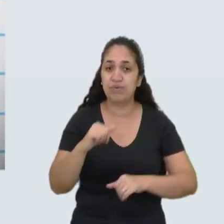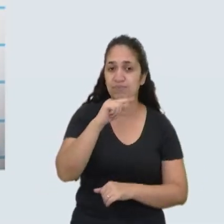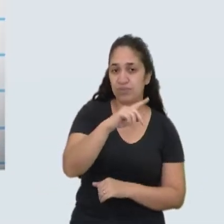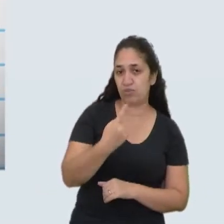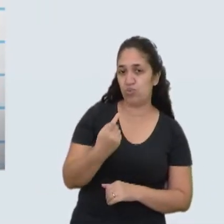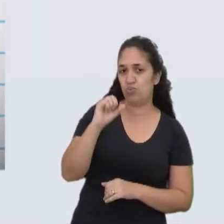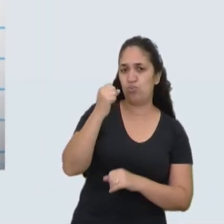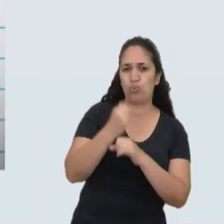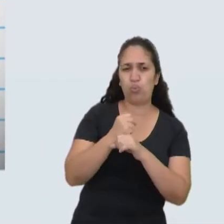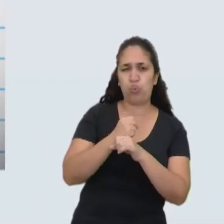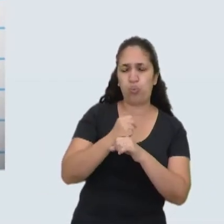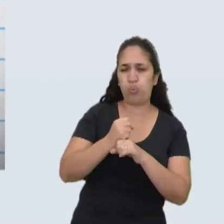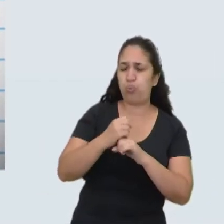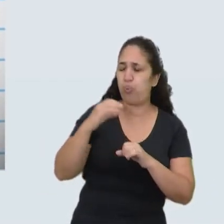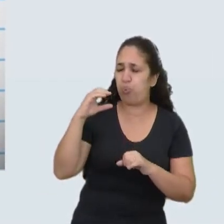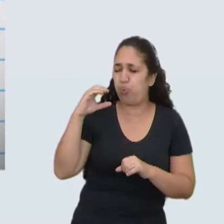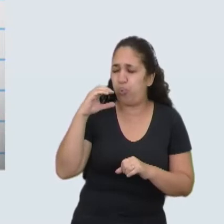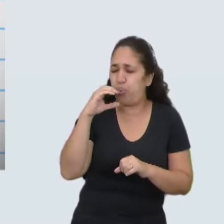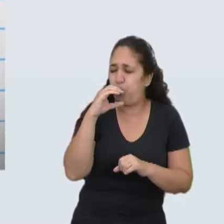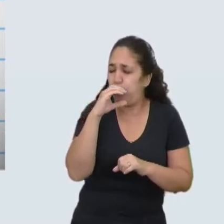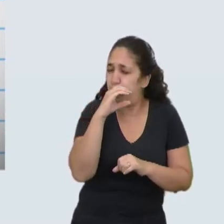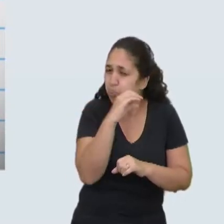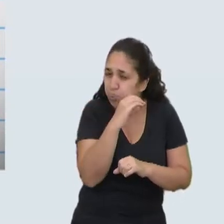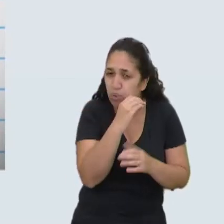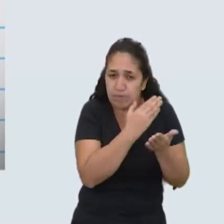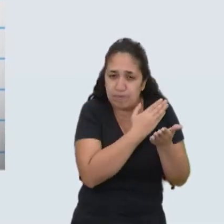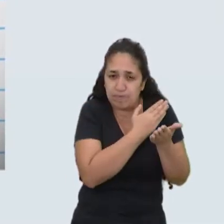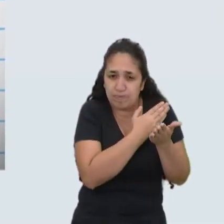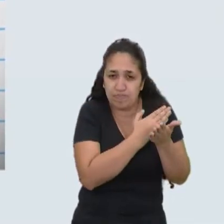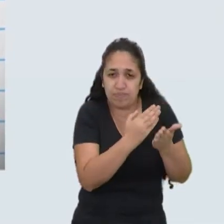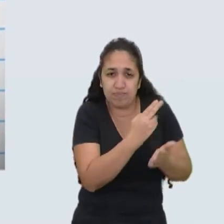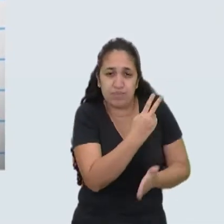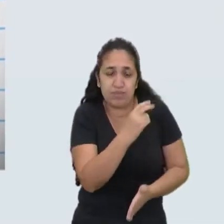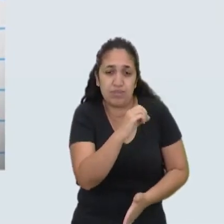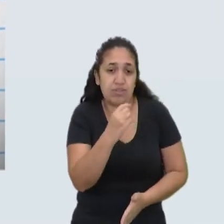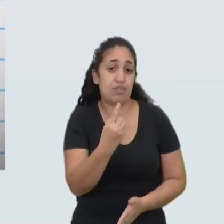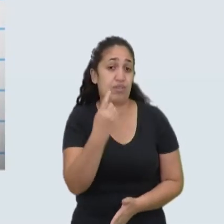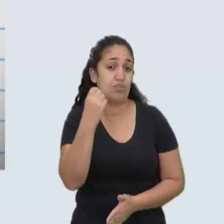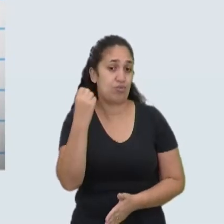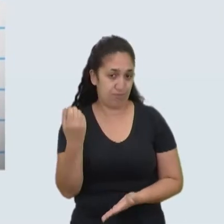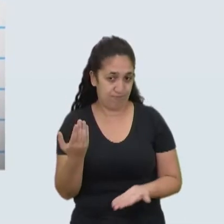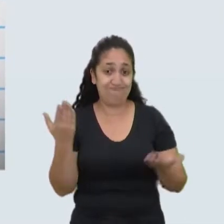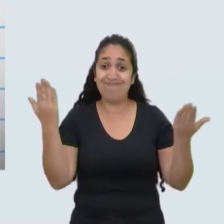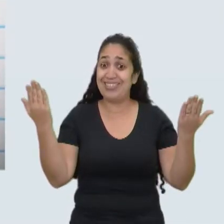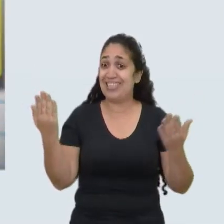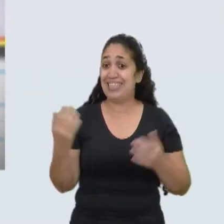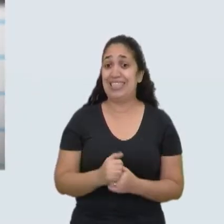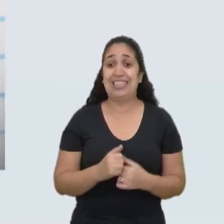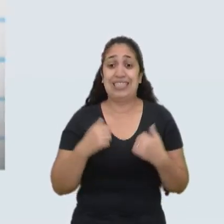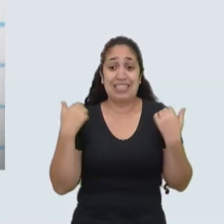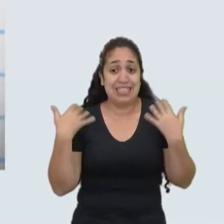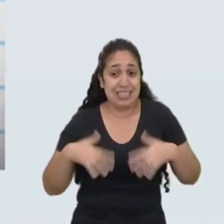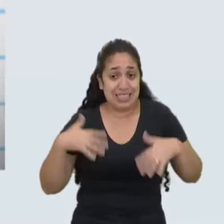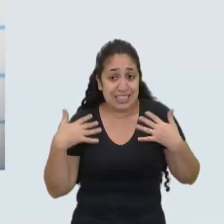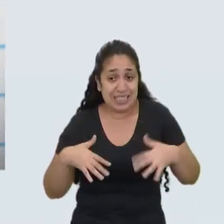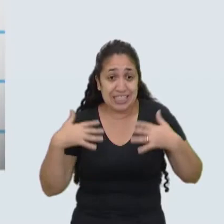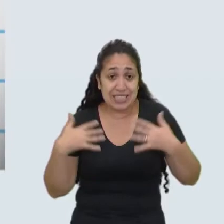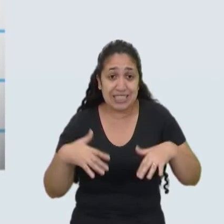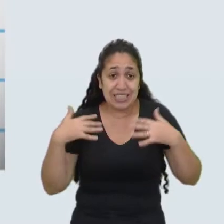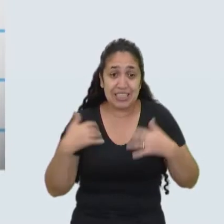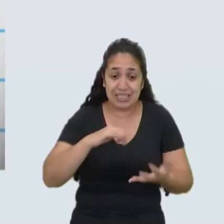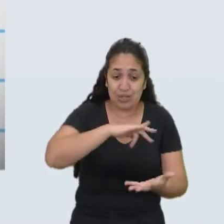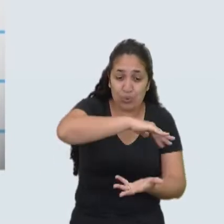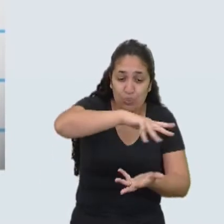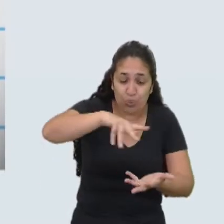já registrados tenham acontecido desde 2001. Portanto, o contexto atual é crítico. O aquecimento global tem